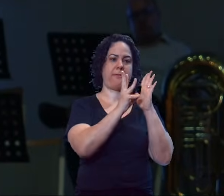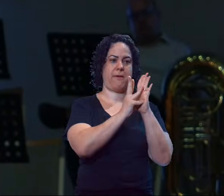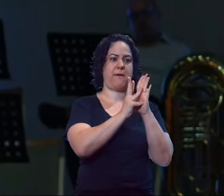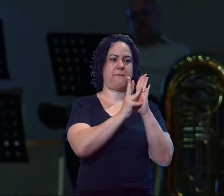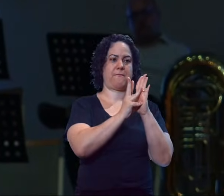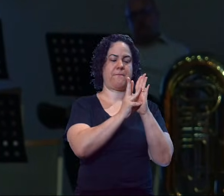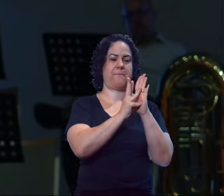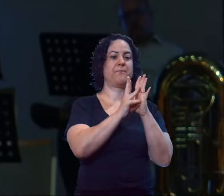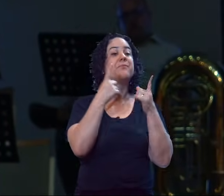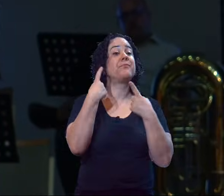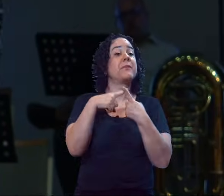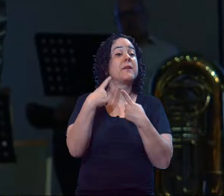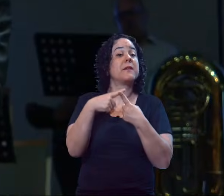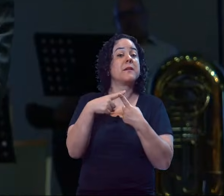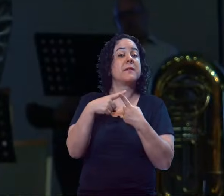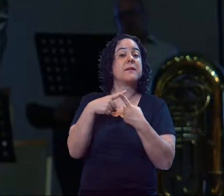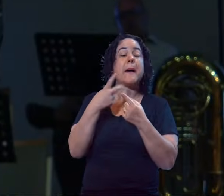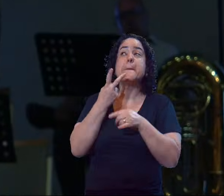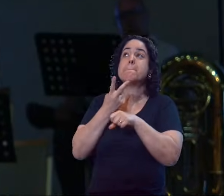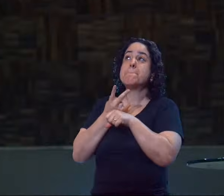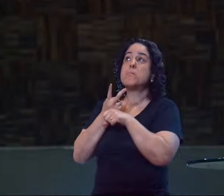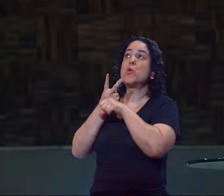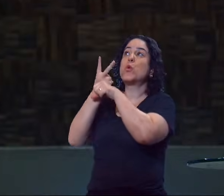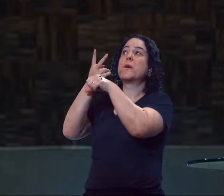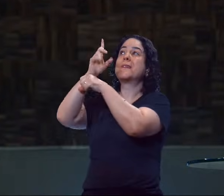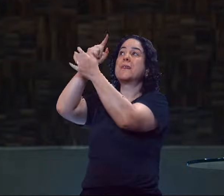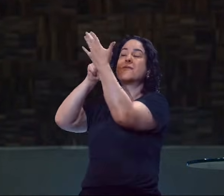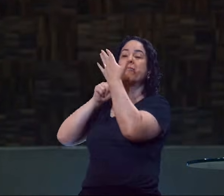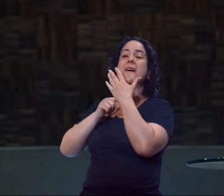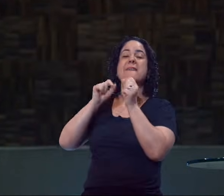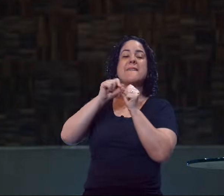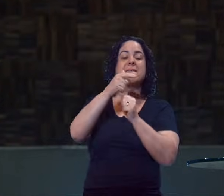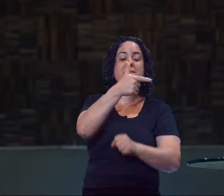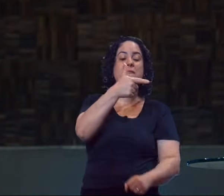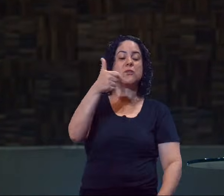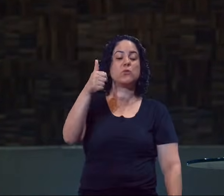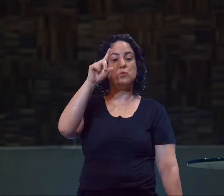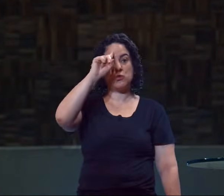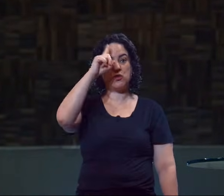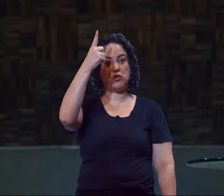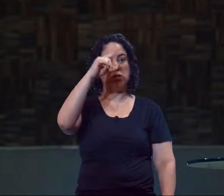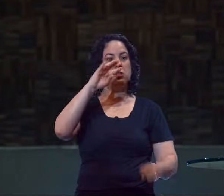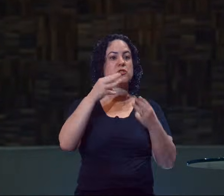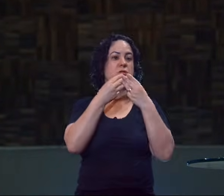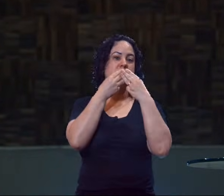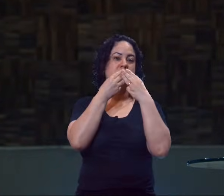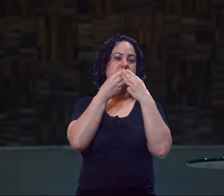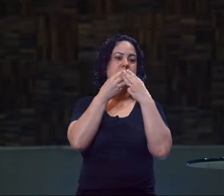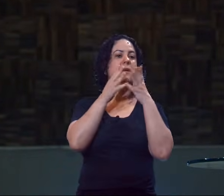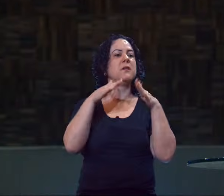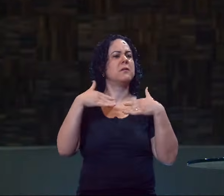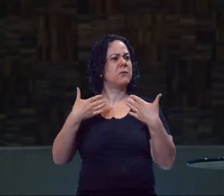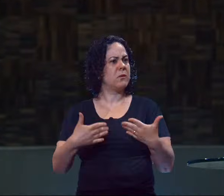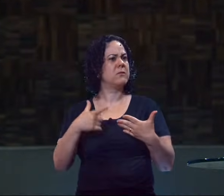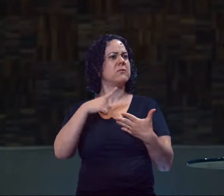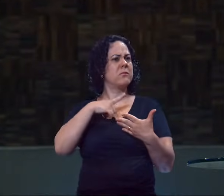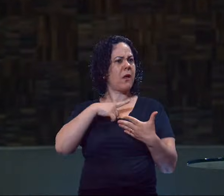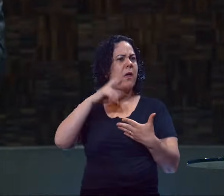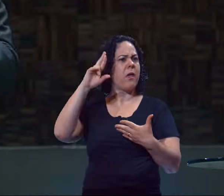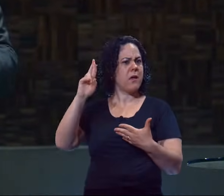uma revelação especial de Deus, e ele faz 21 dias de jejum. E quando a resposta